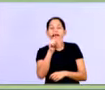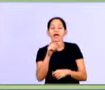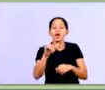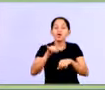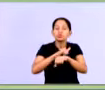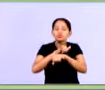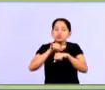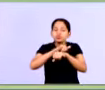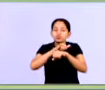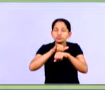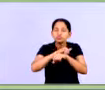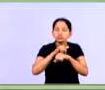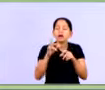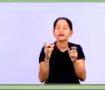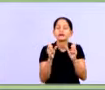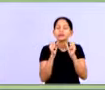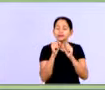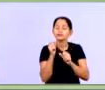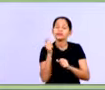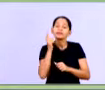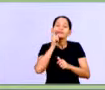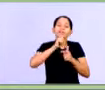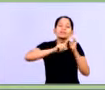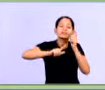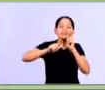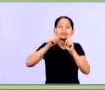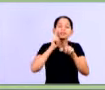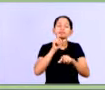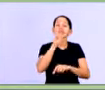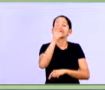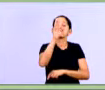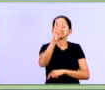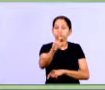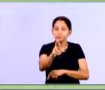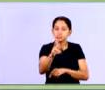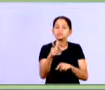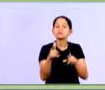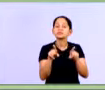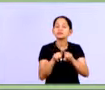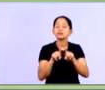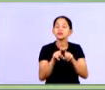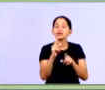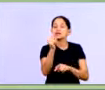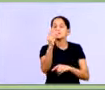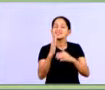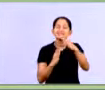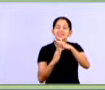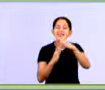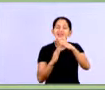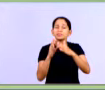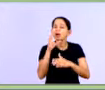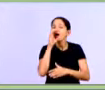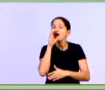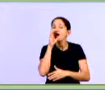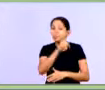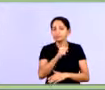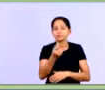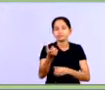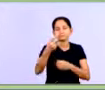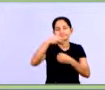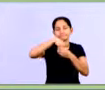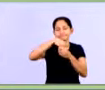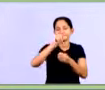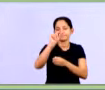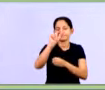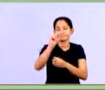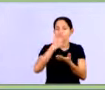que busca justamente responder às indagações de tempo mínimo de recuperação de investimentos. Ou seja, a